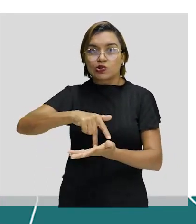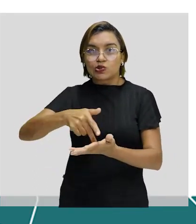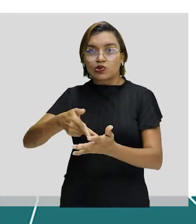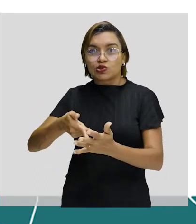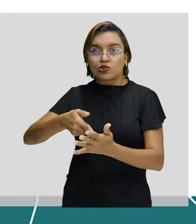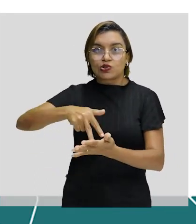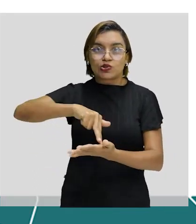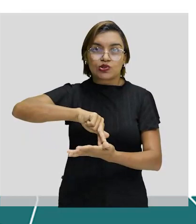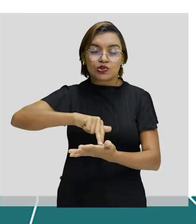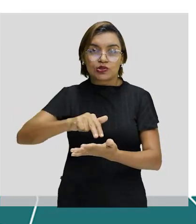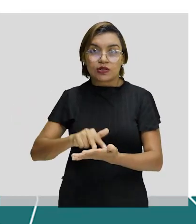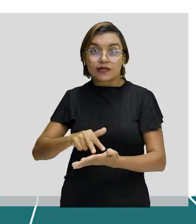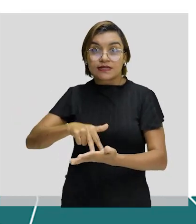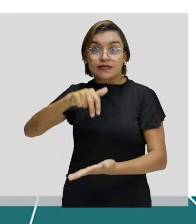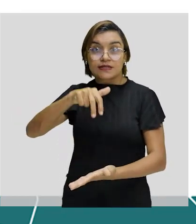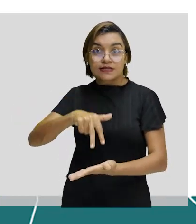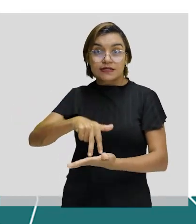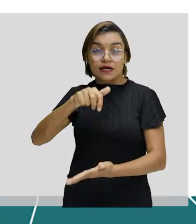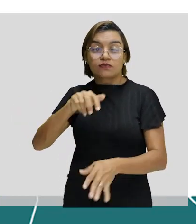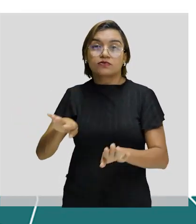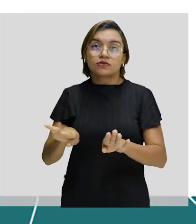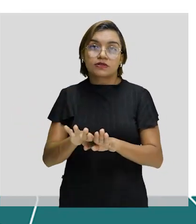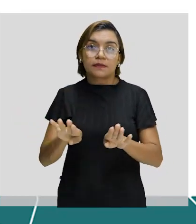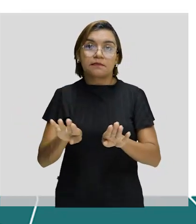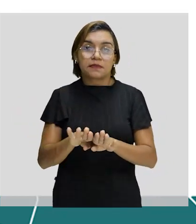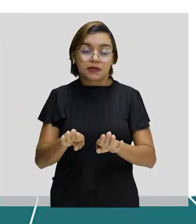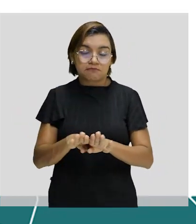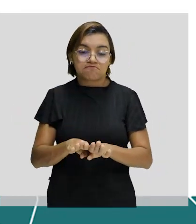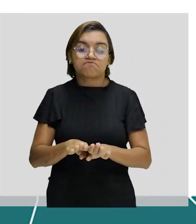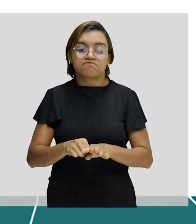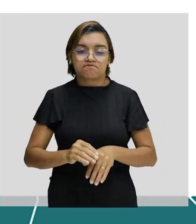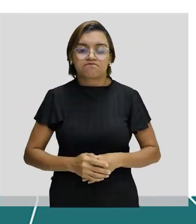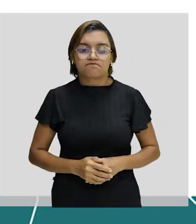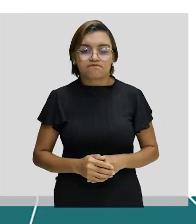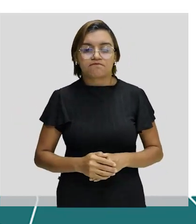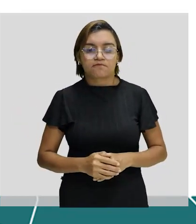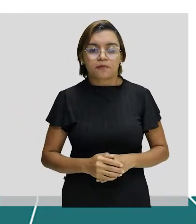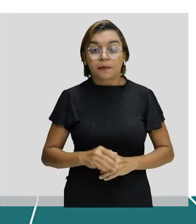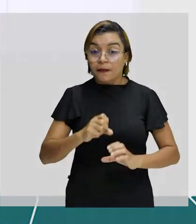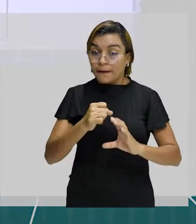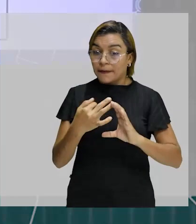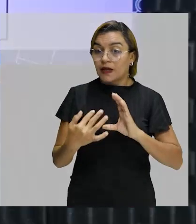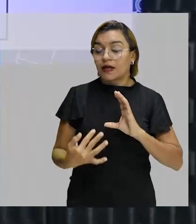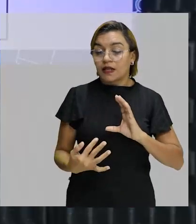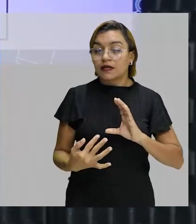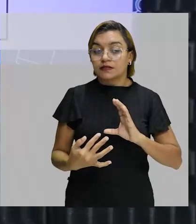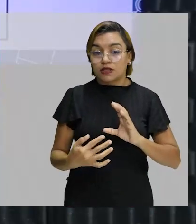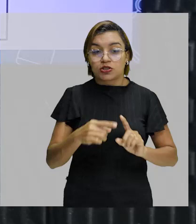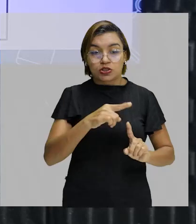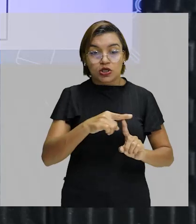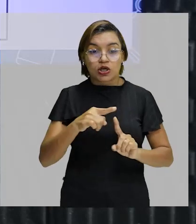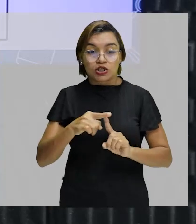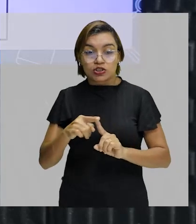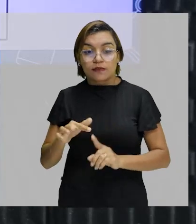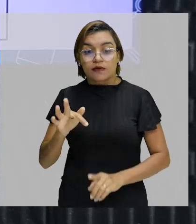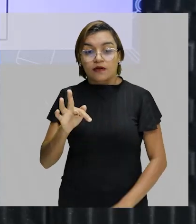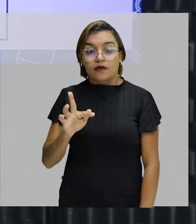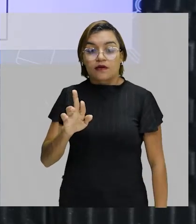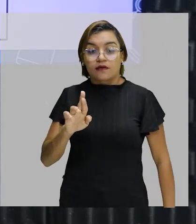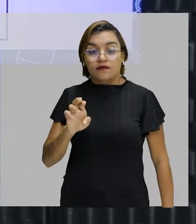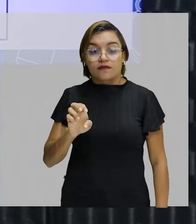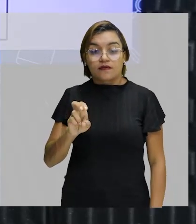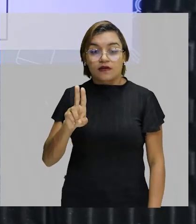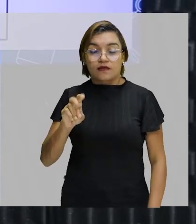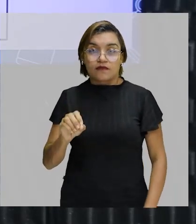saltos, além de improvisos à medida que a dança evolui. Uma característica típica do frevo é o uso de